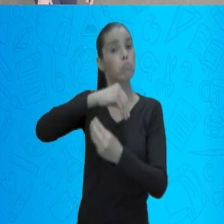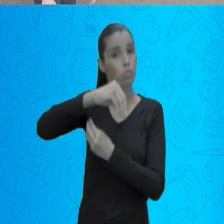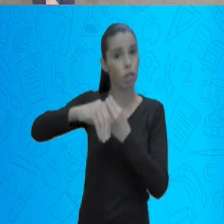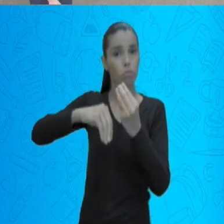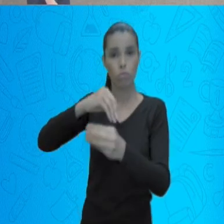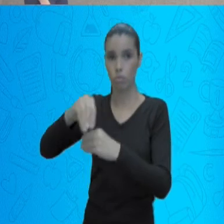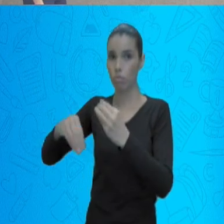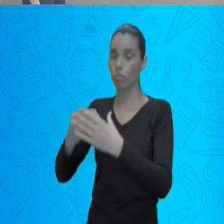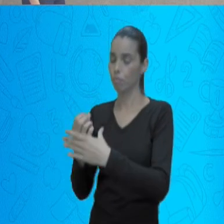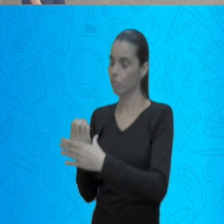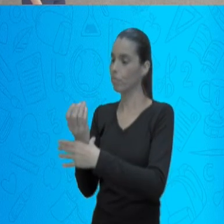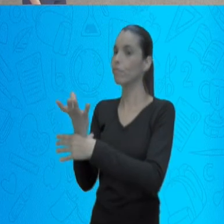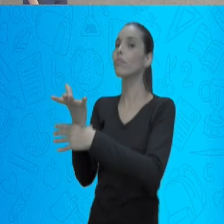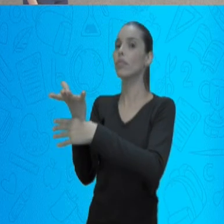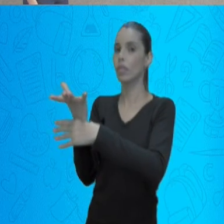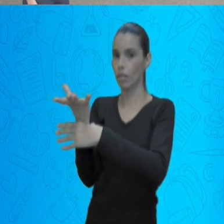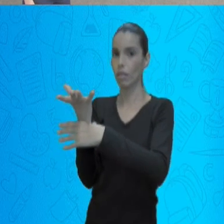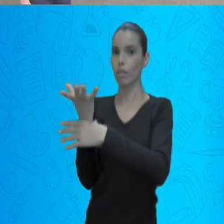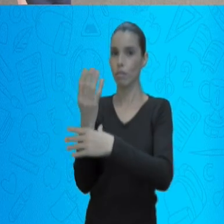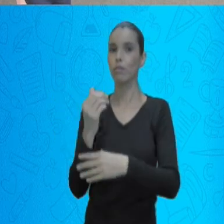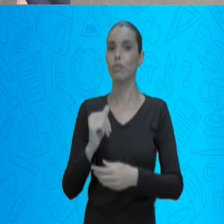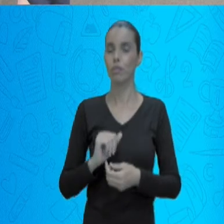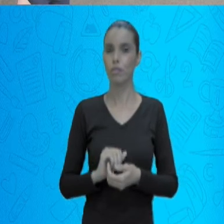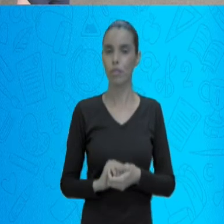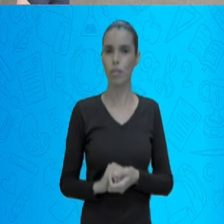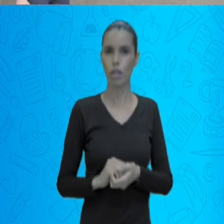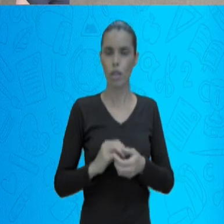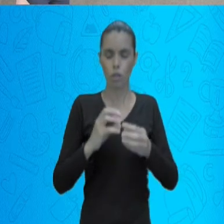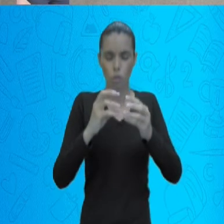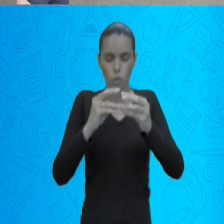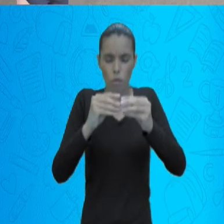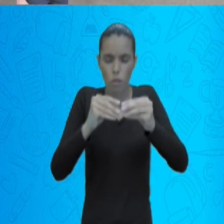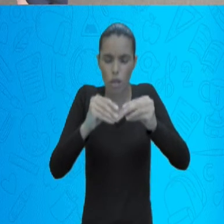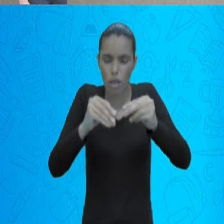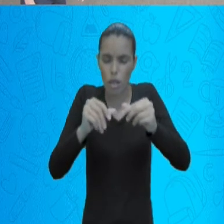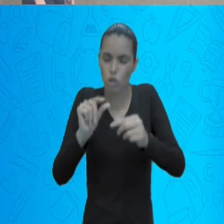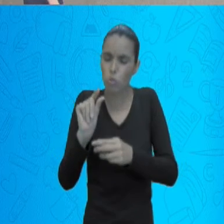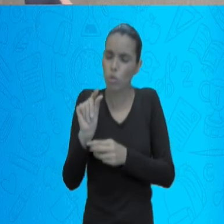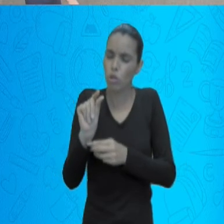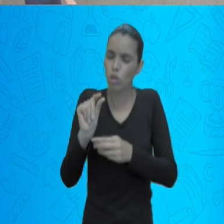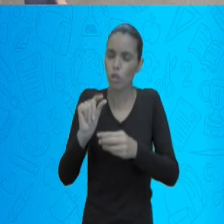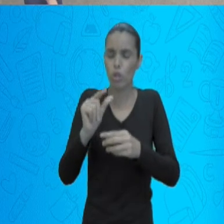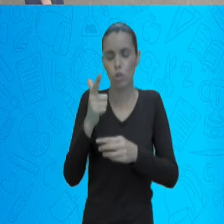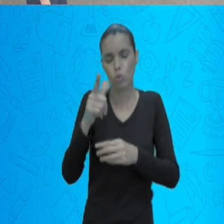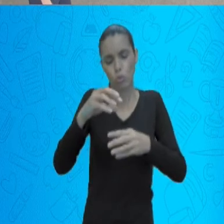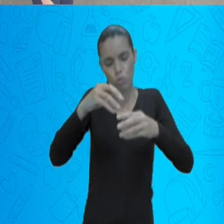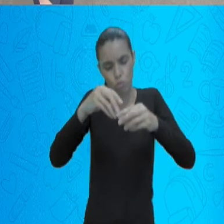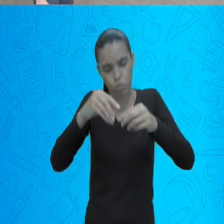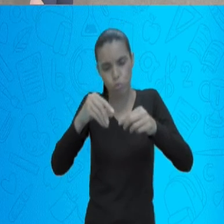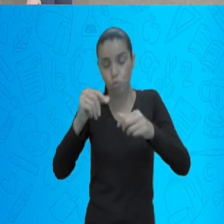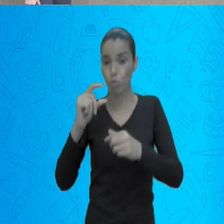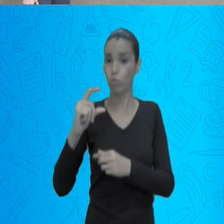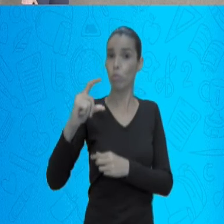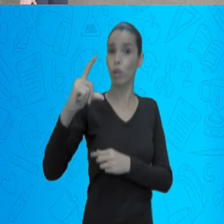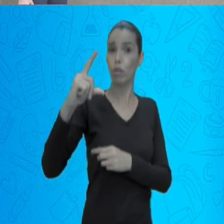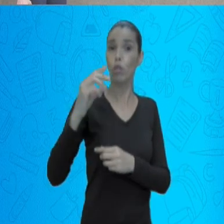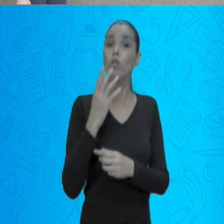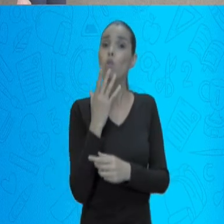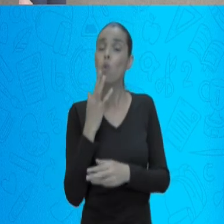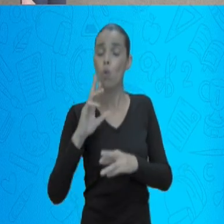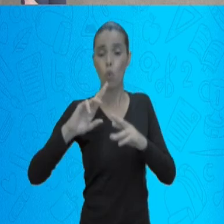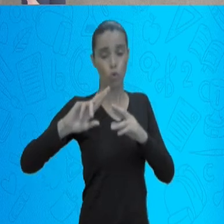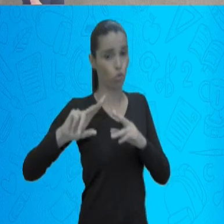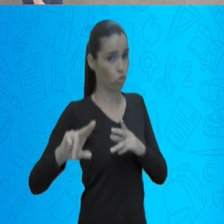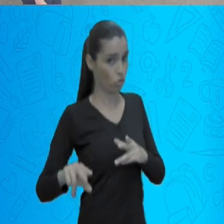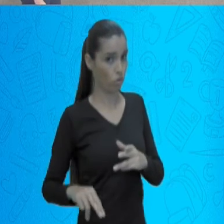heterogênea, né? Nós temos ali grãos em tamanhos diferentes, em cores diferentes. Olha que exemplo